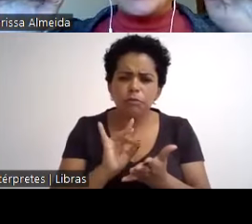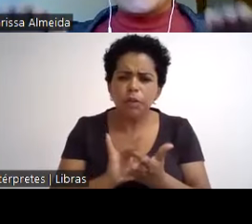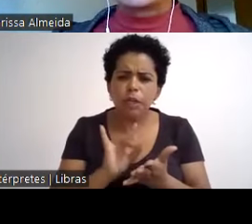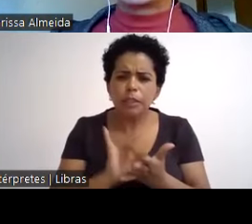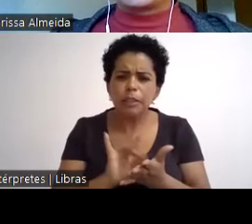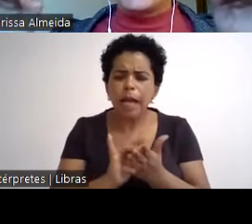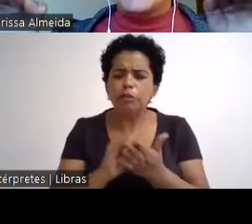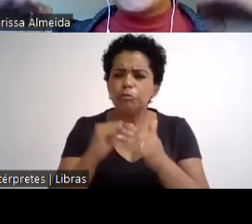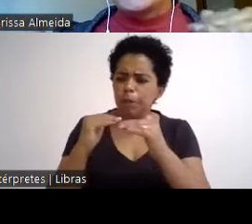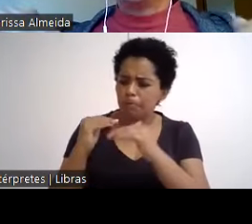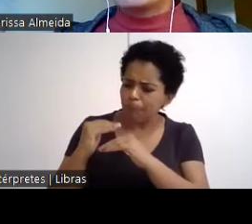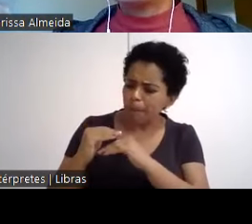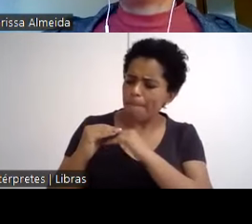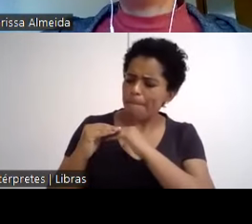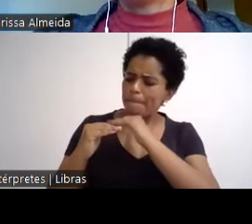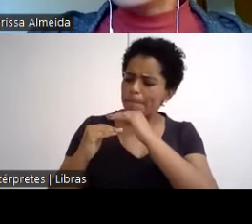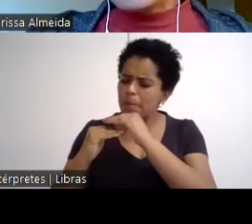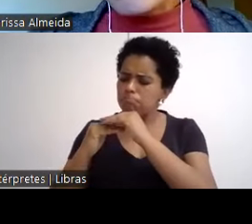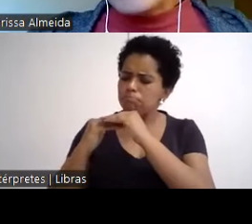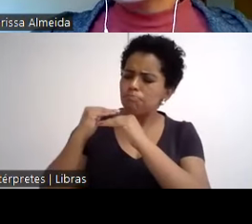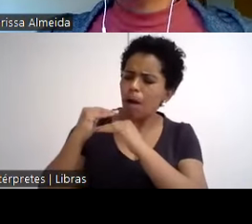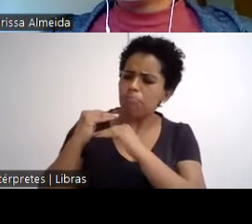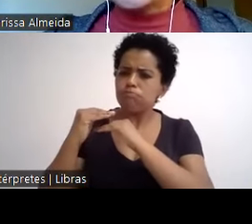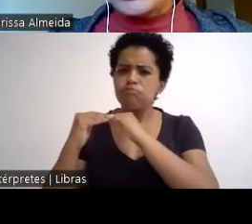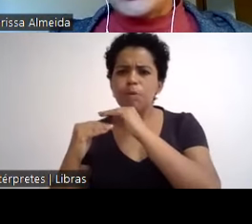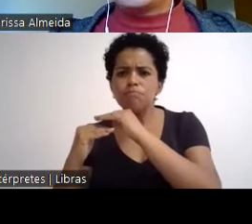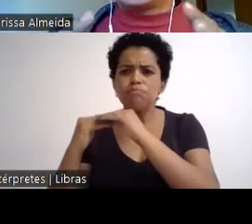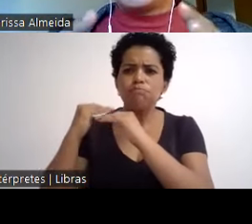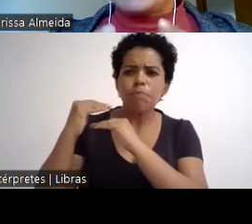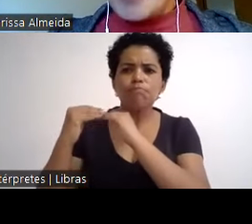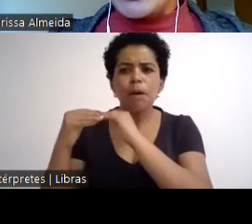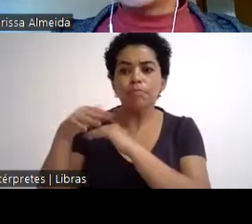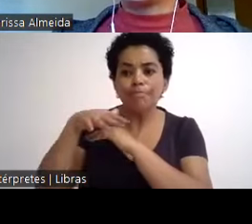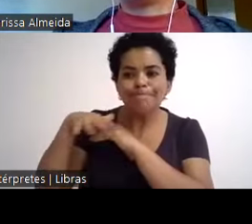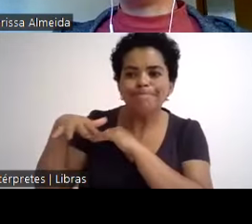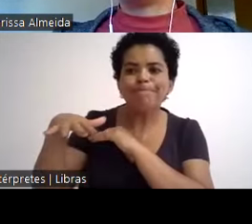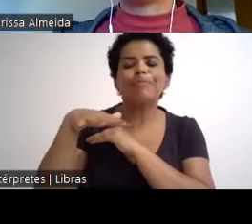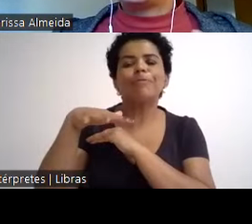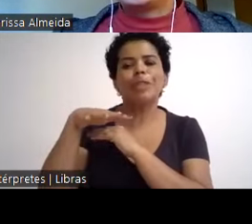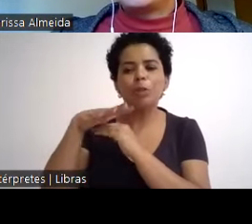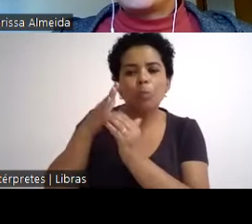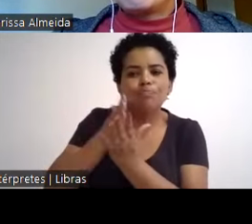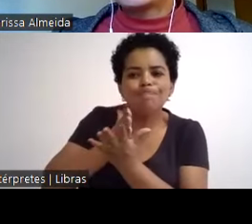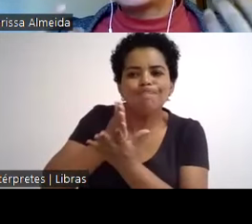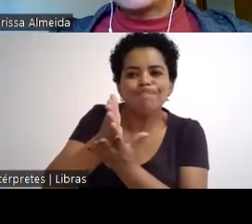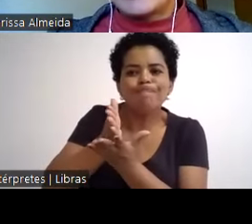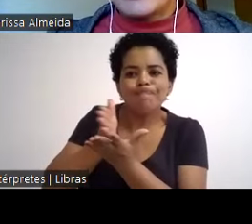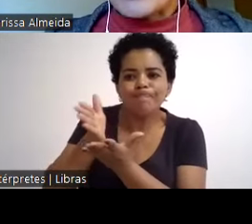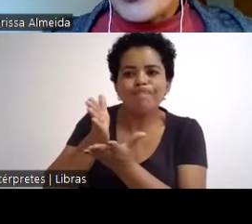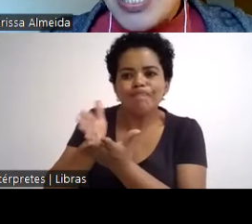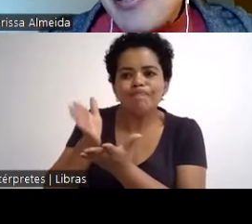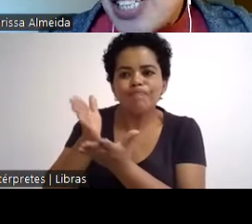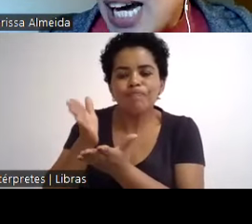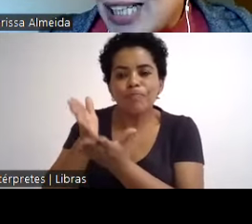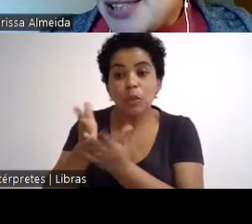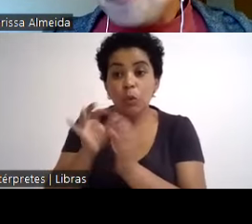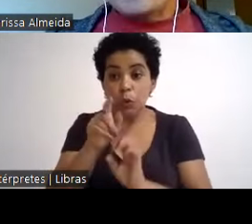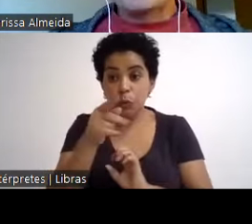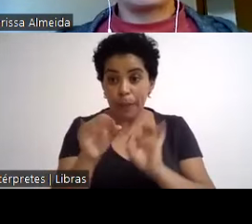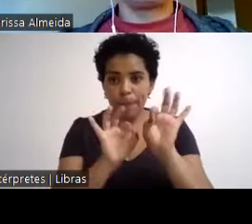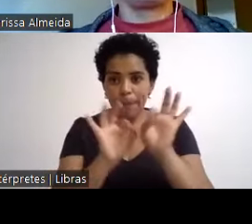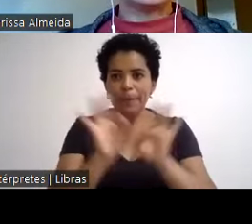subindo, né, degraus no avanço do setor, do segmento, do que você deseja para a sua